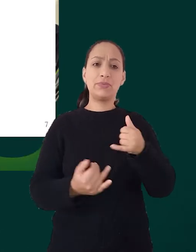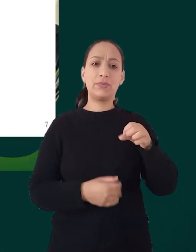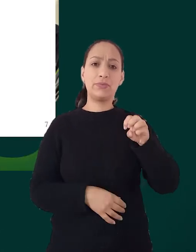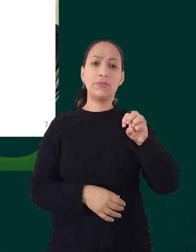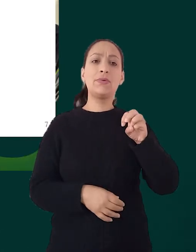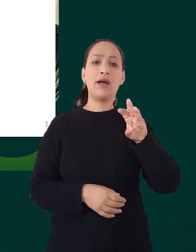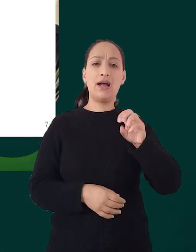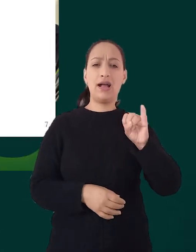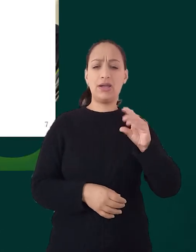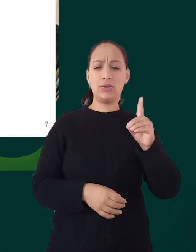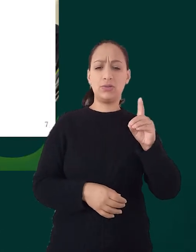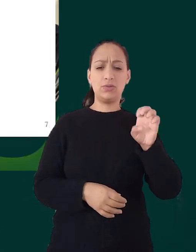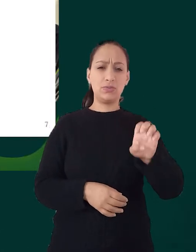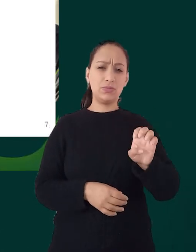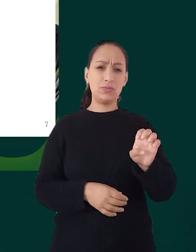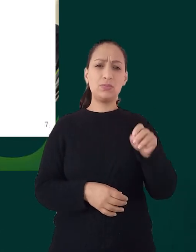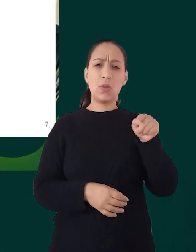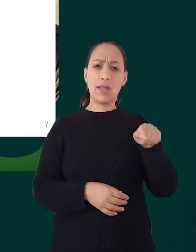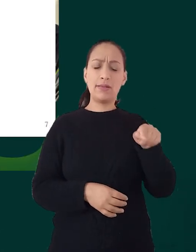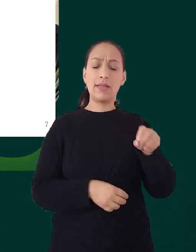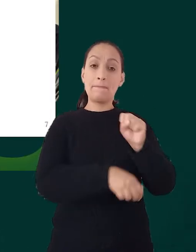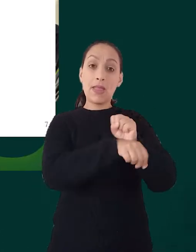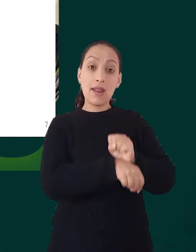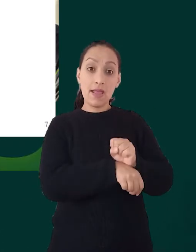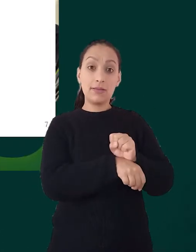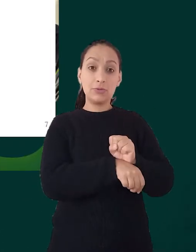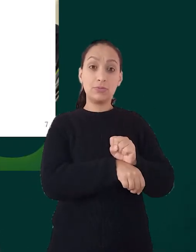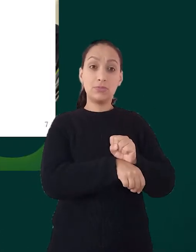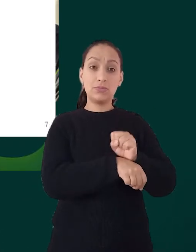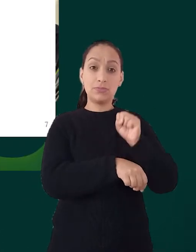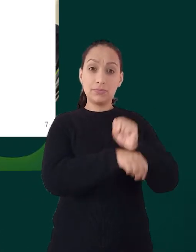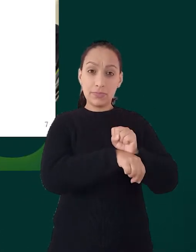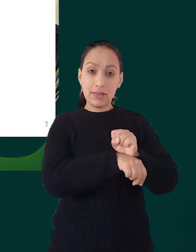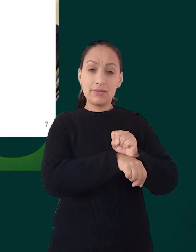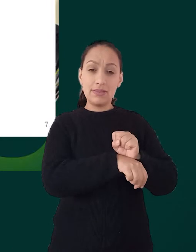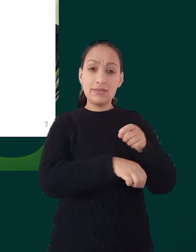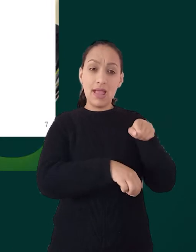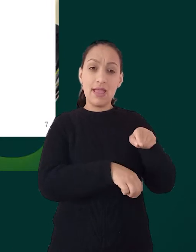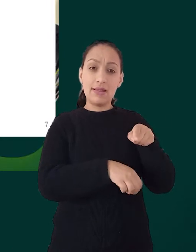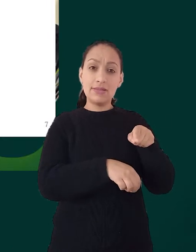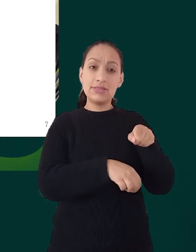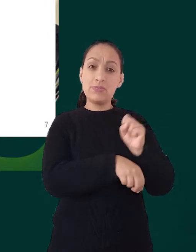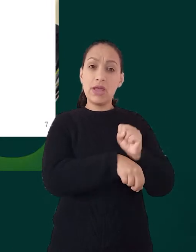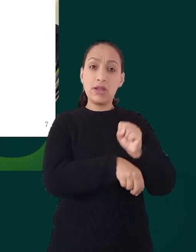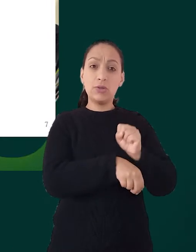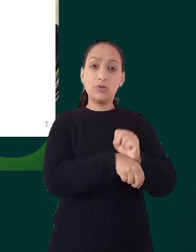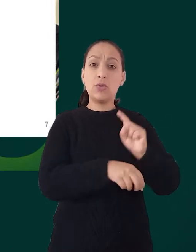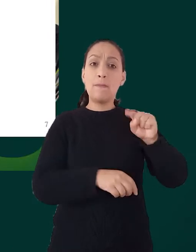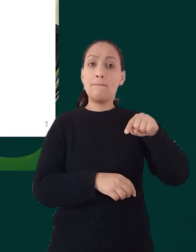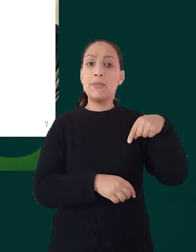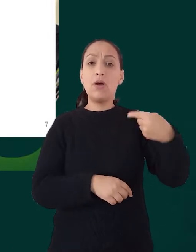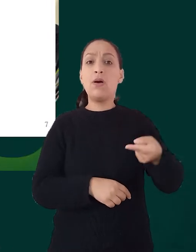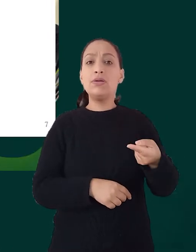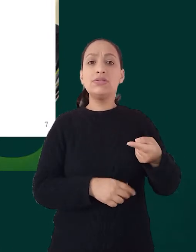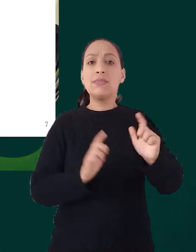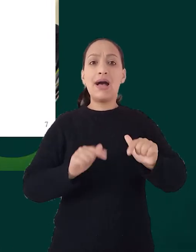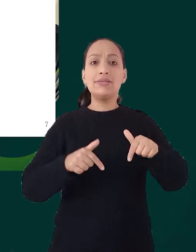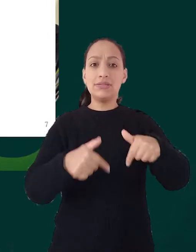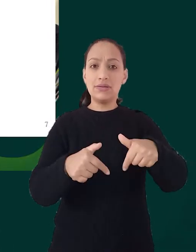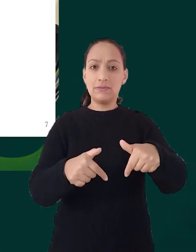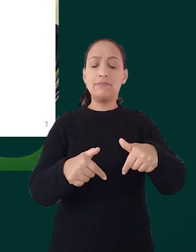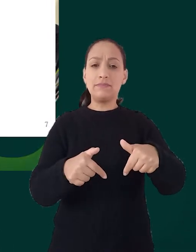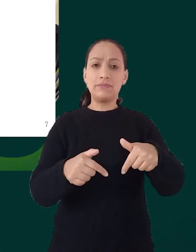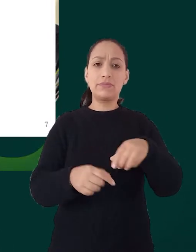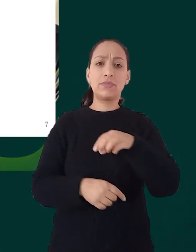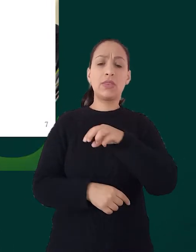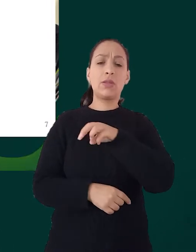seria o estado dele parado, é o estado dele aguardando a próxima ação.